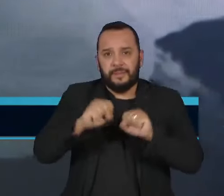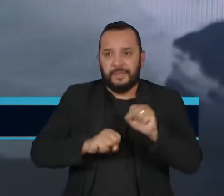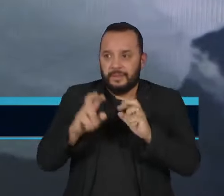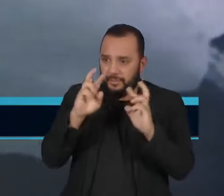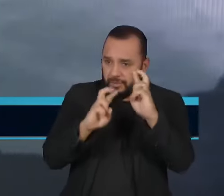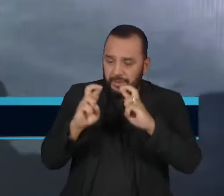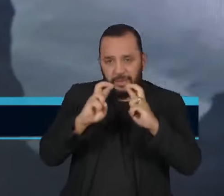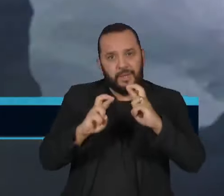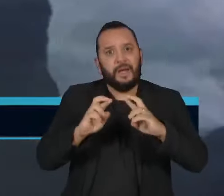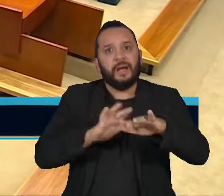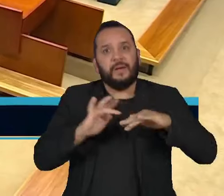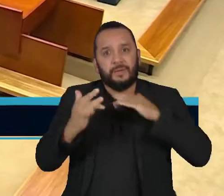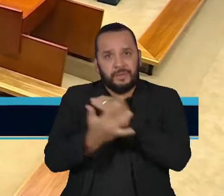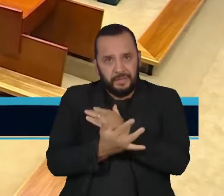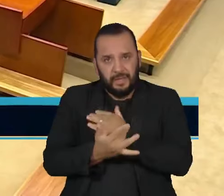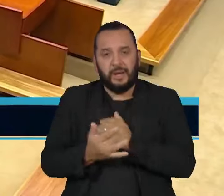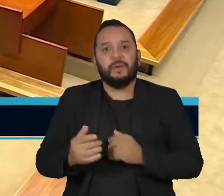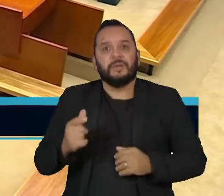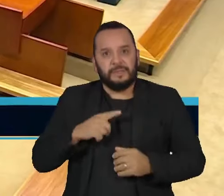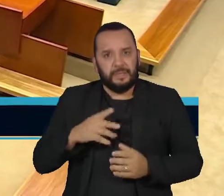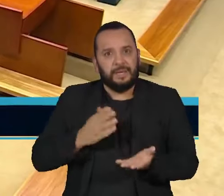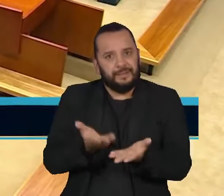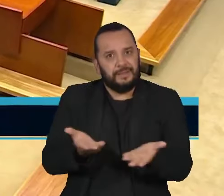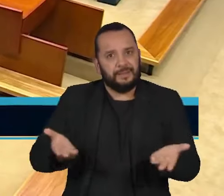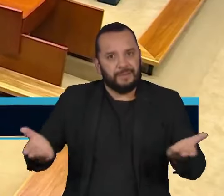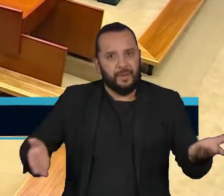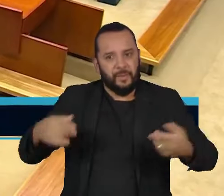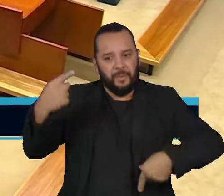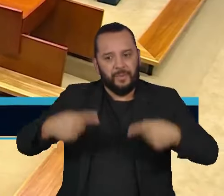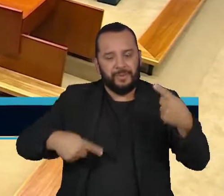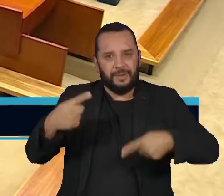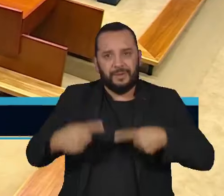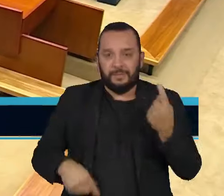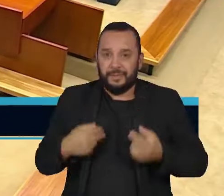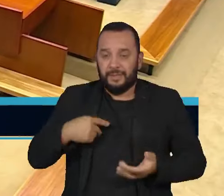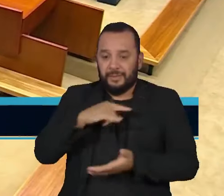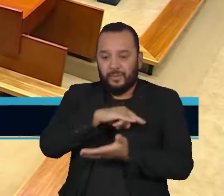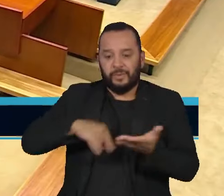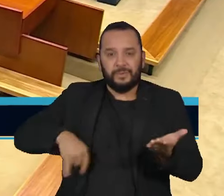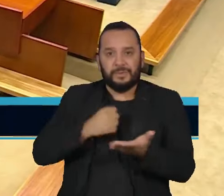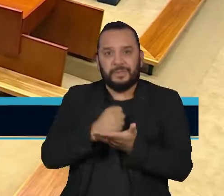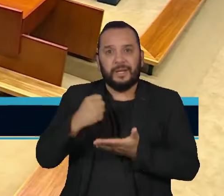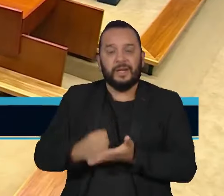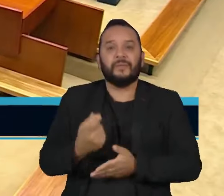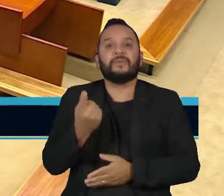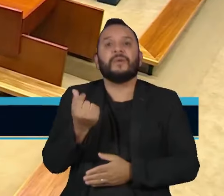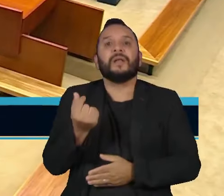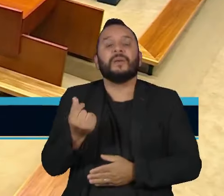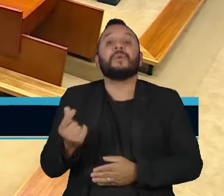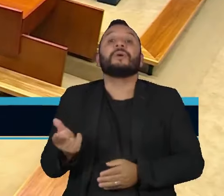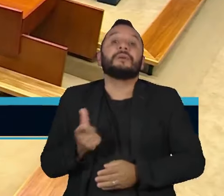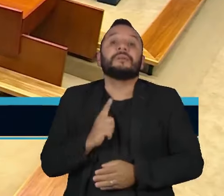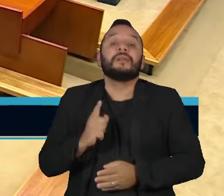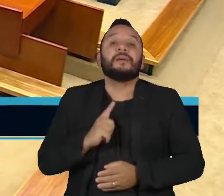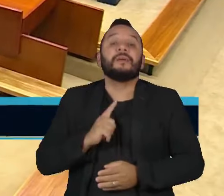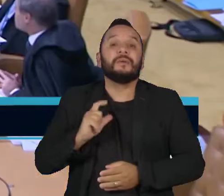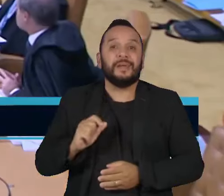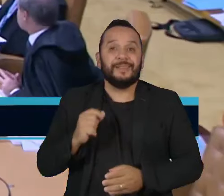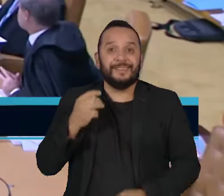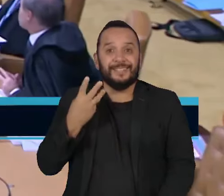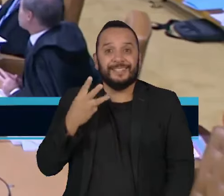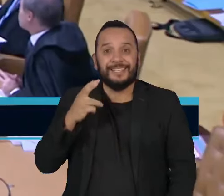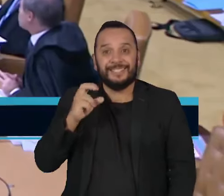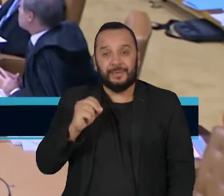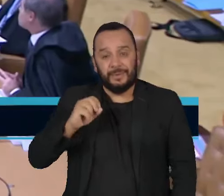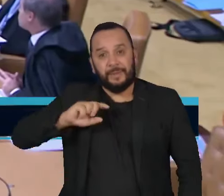provocou polêmica o valor do contrato da empresa vencedora está estimado em cerca de R